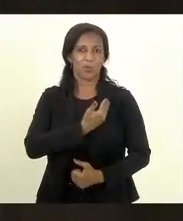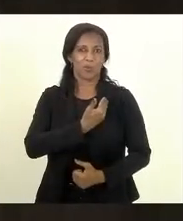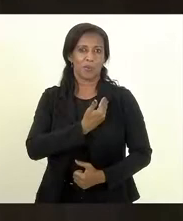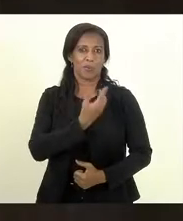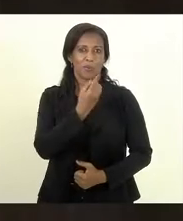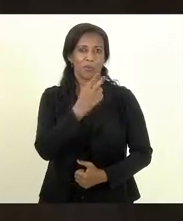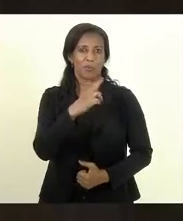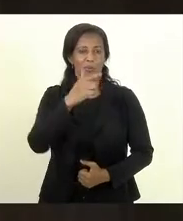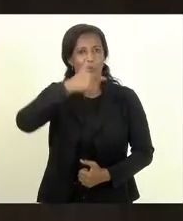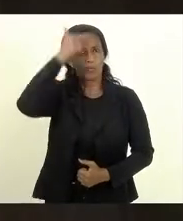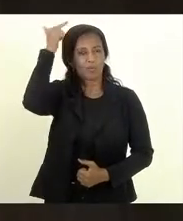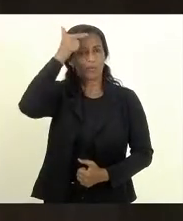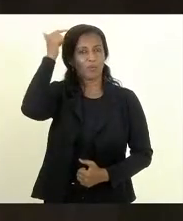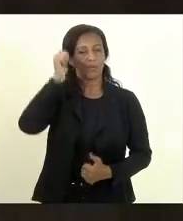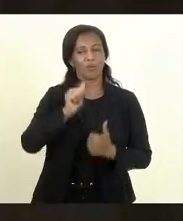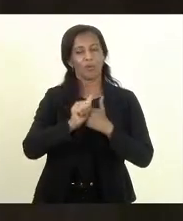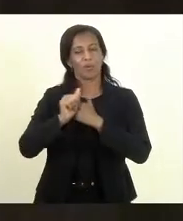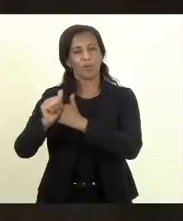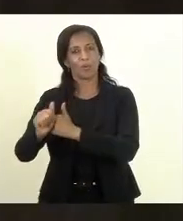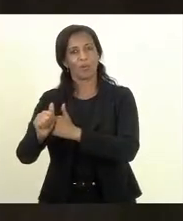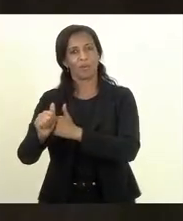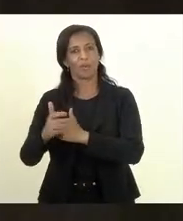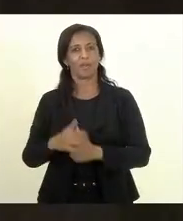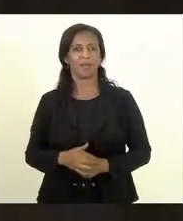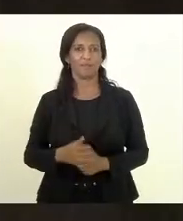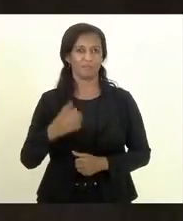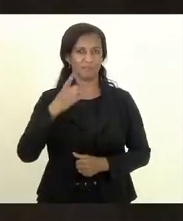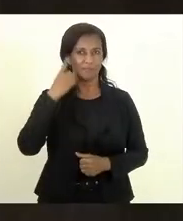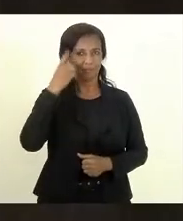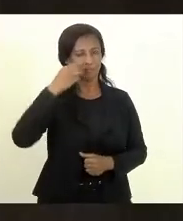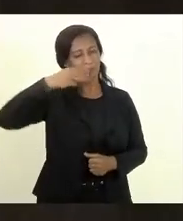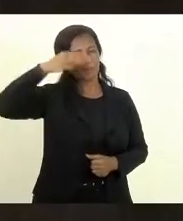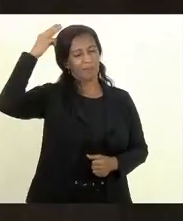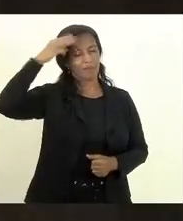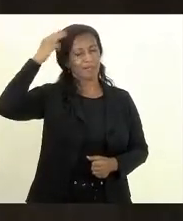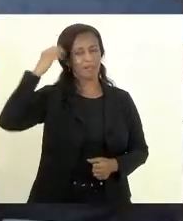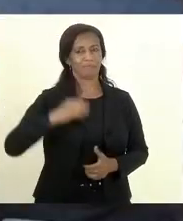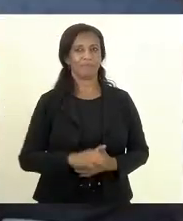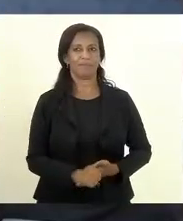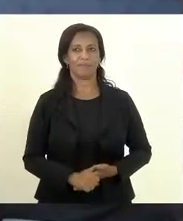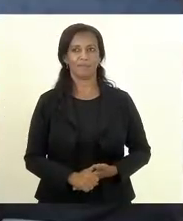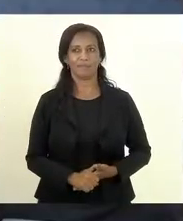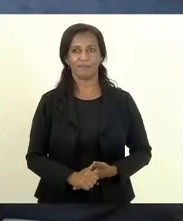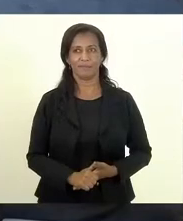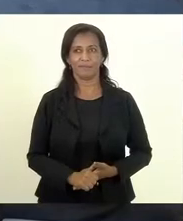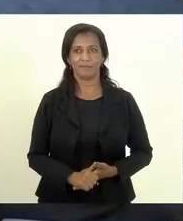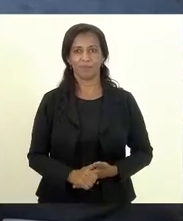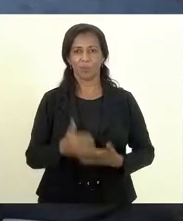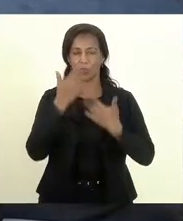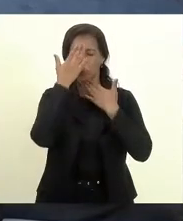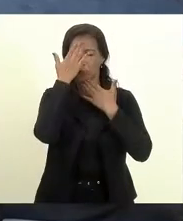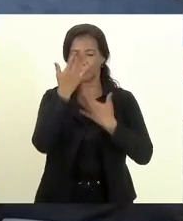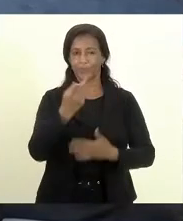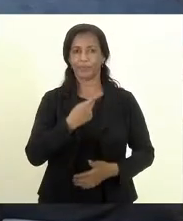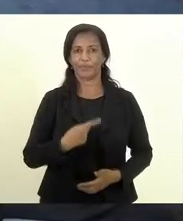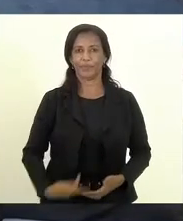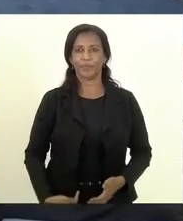Luiz Paulo, vou acompanhar o voto do deputado Márcio Pacheco. Obrigado,